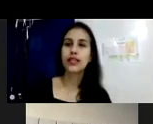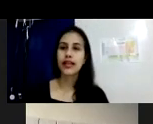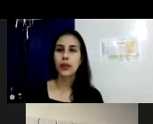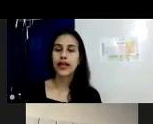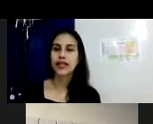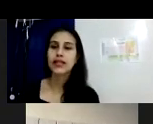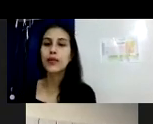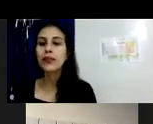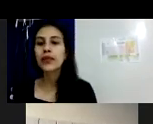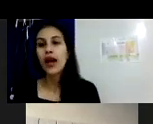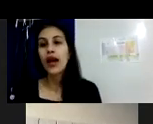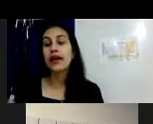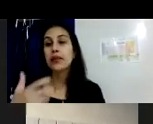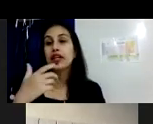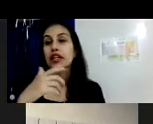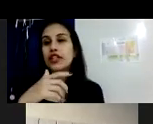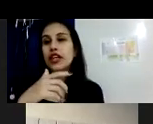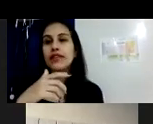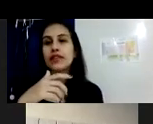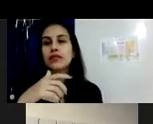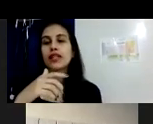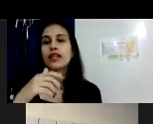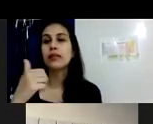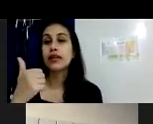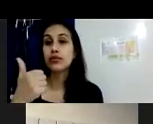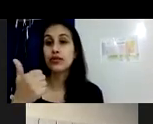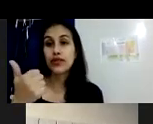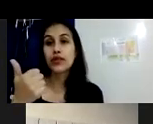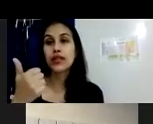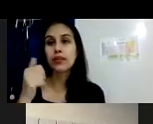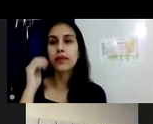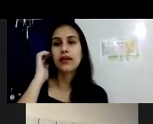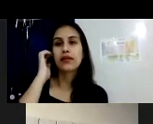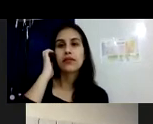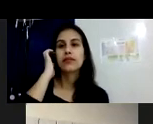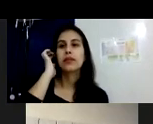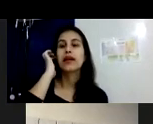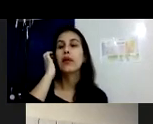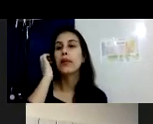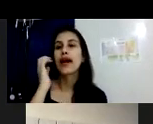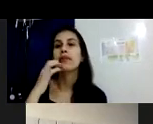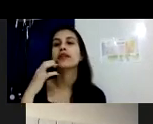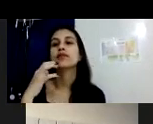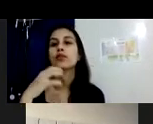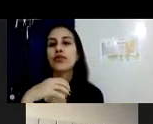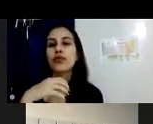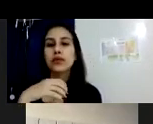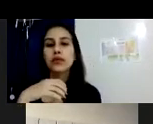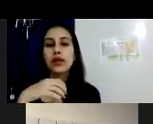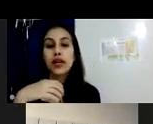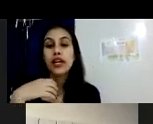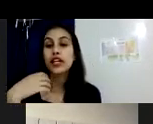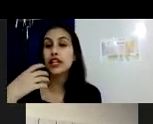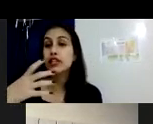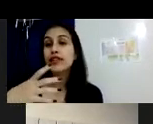ajude ele na recuperação, é importante ele fazer um tratamento de fisioterapia, né, para recuperar mesmo o